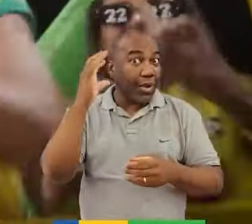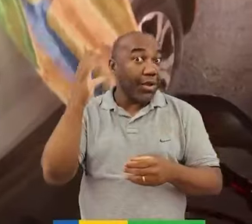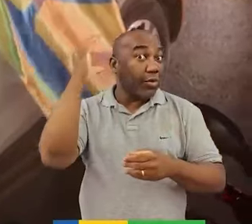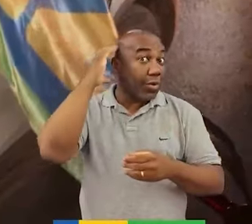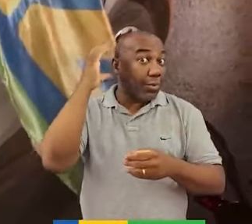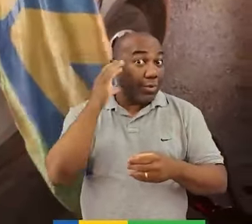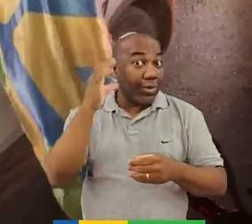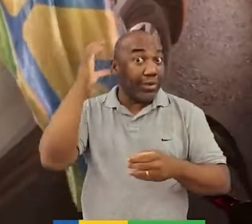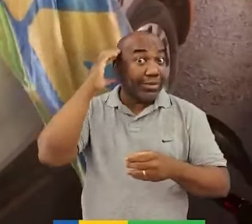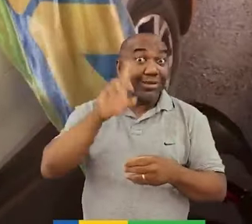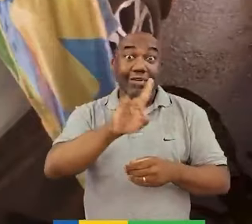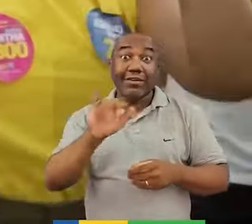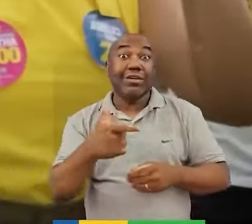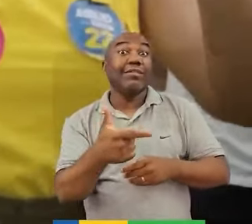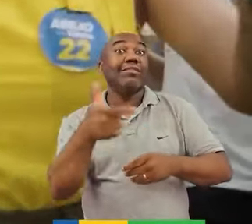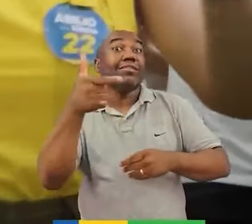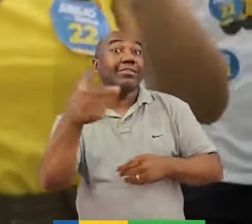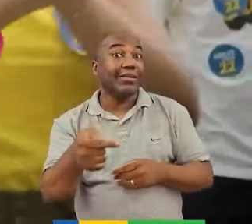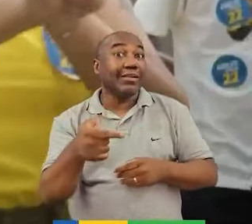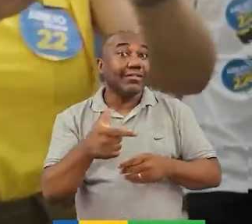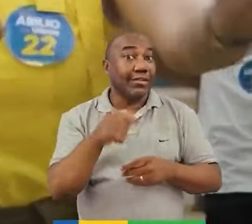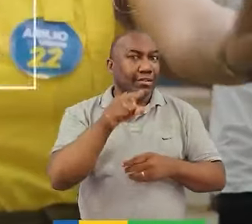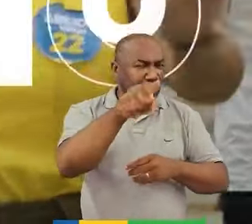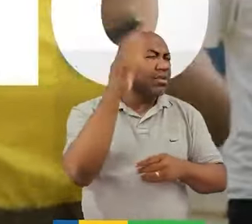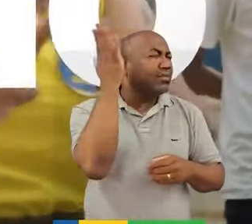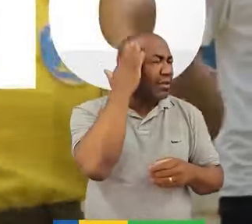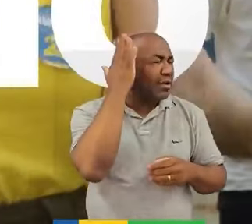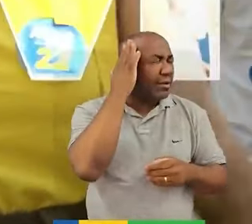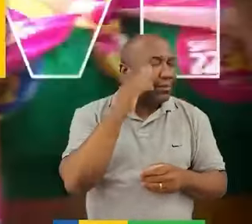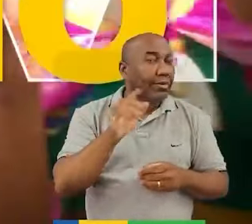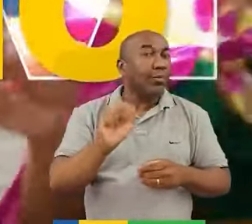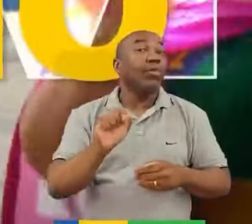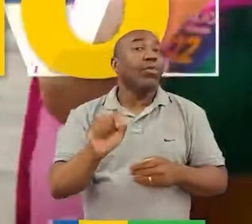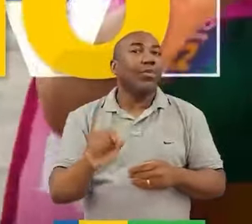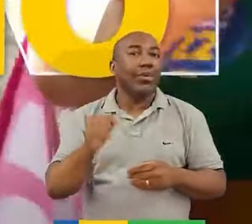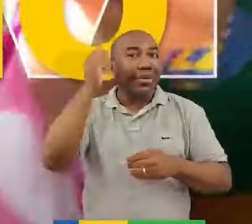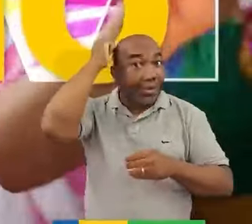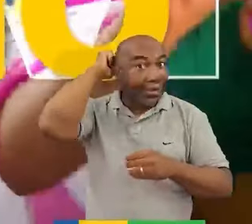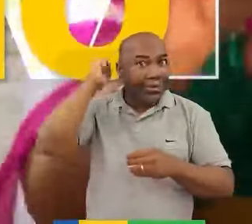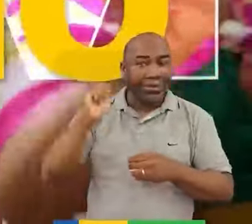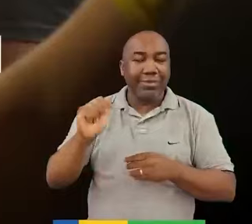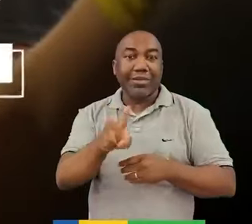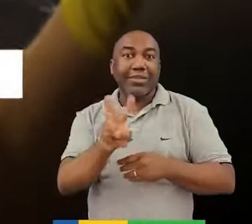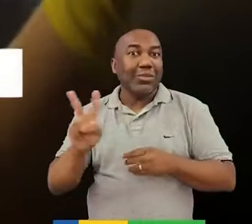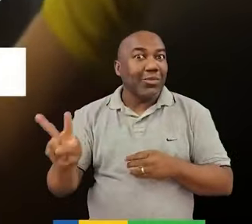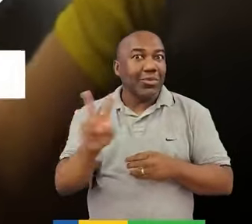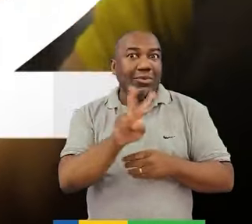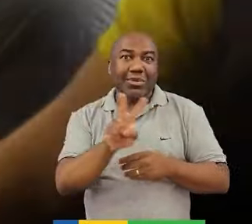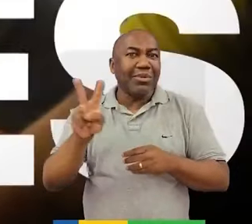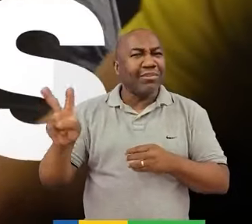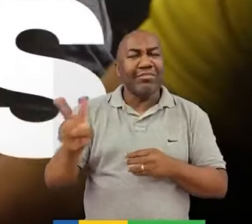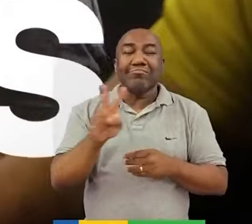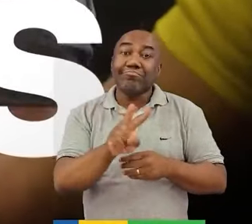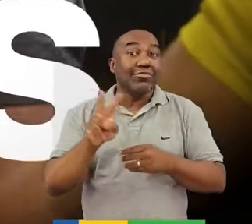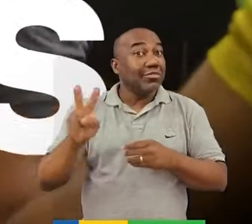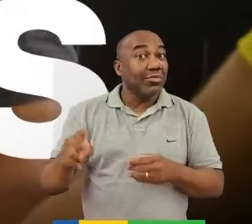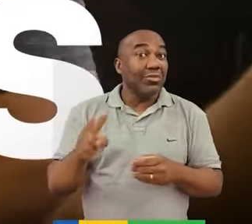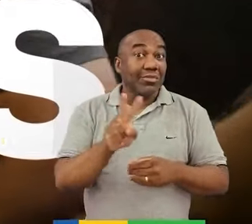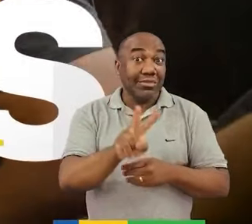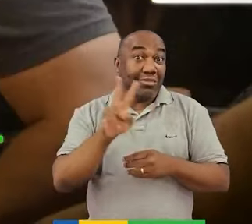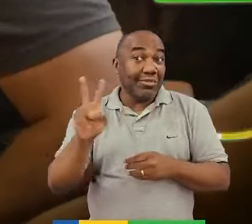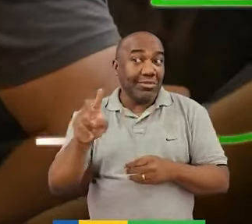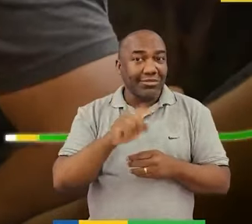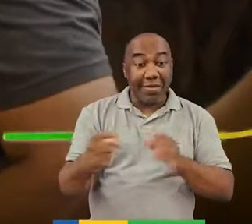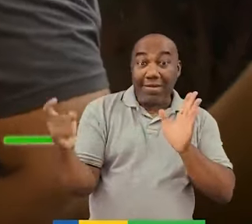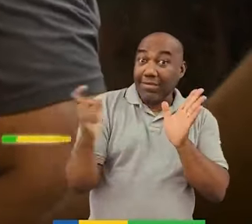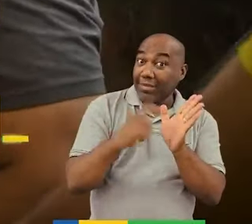Cuiabá evoluído, dia 27 tu já sabe, é Abílio. Dom Aquino diz que é 22, Araés diz